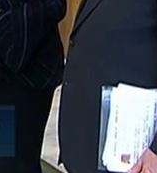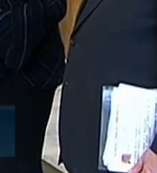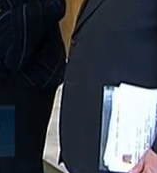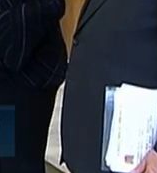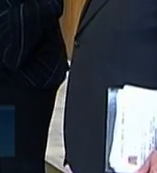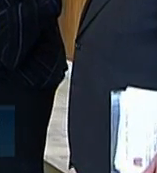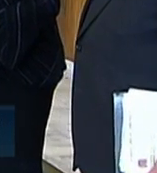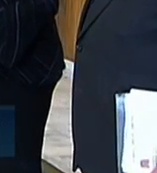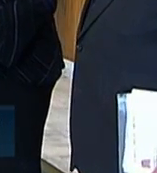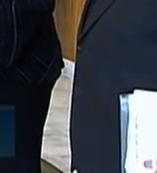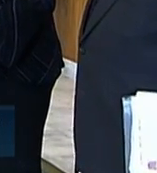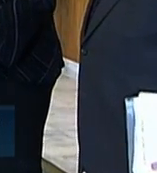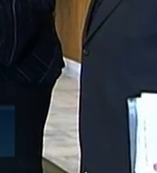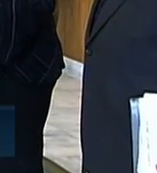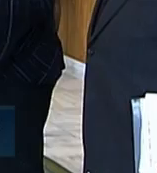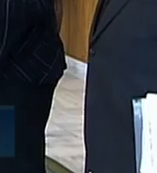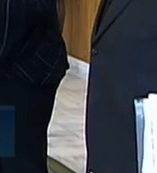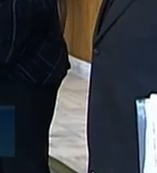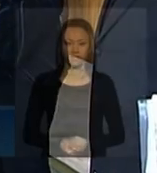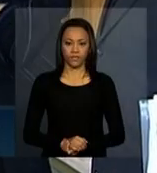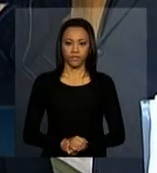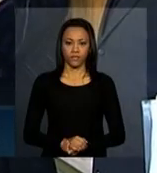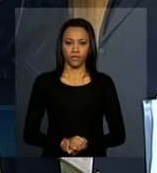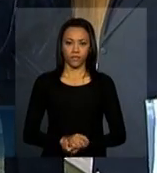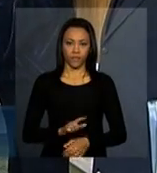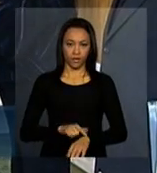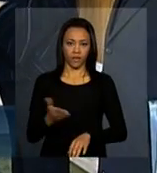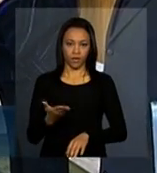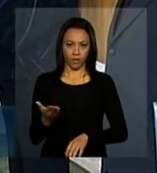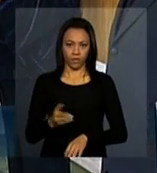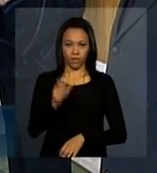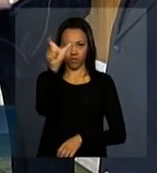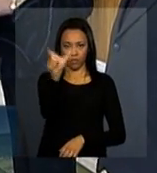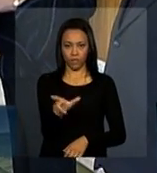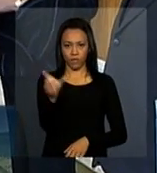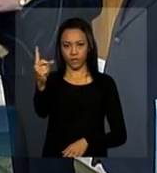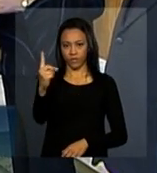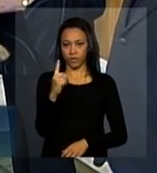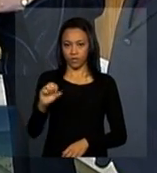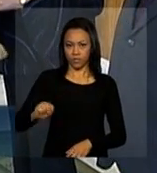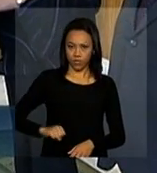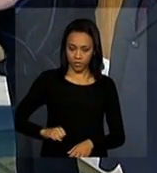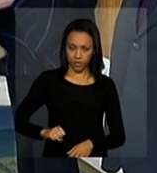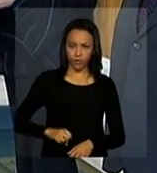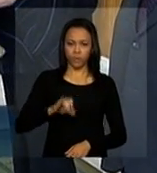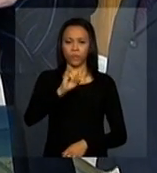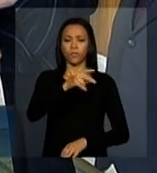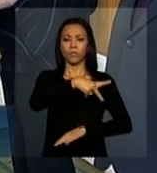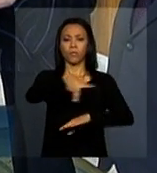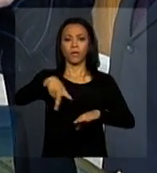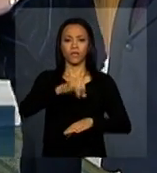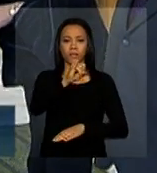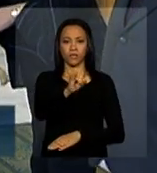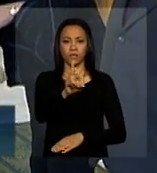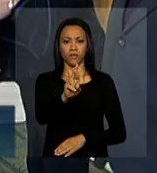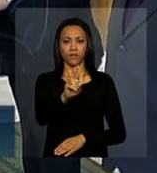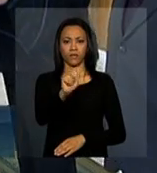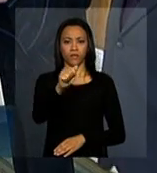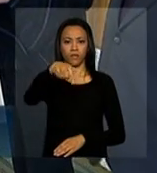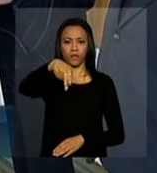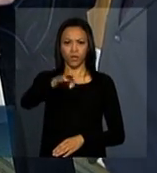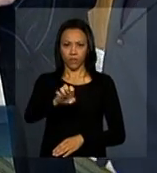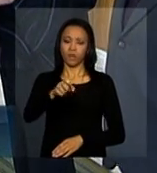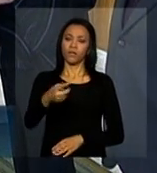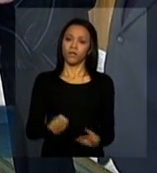Então, neste momento, o embaixador do Iraque entrega sua carta credencial à presidenta Dilma.